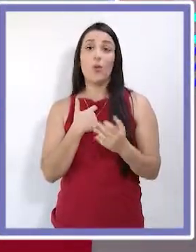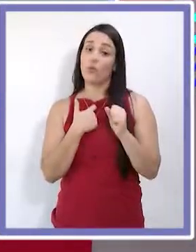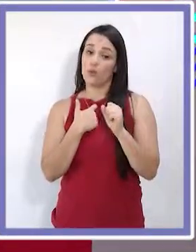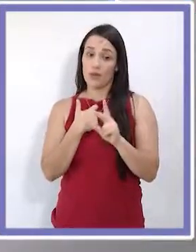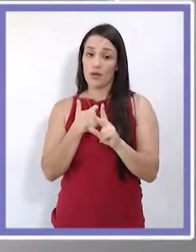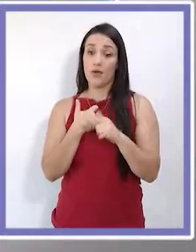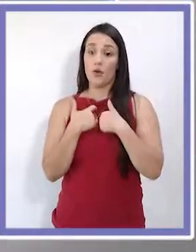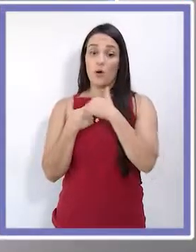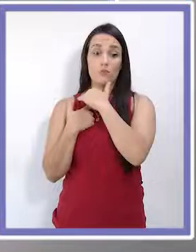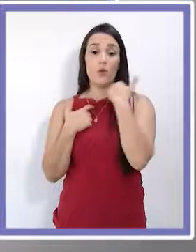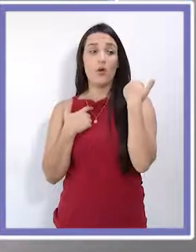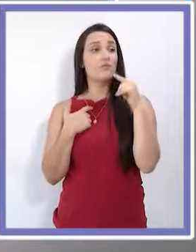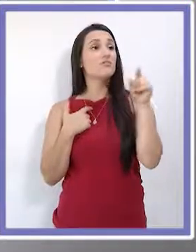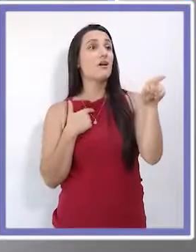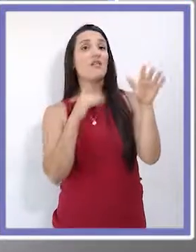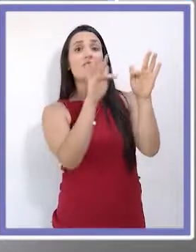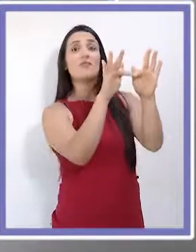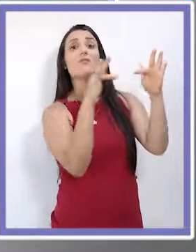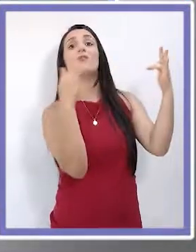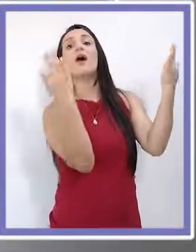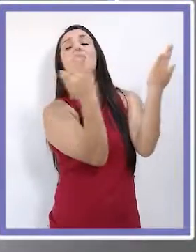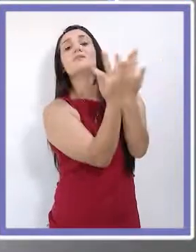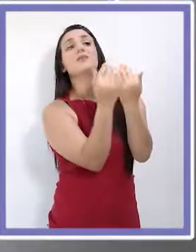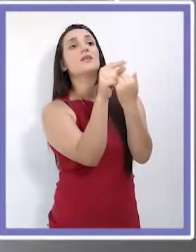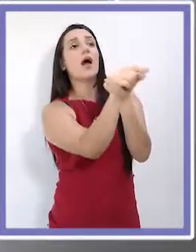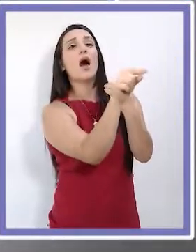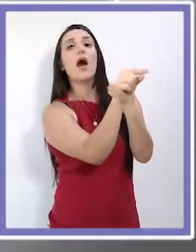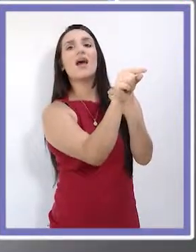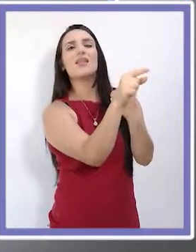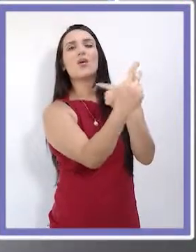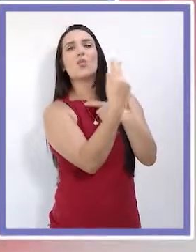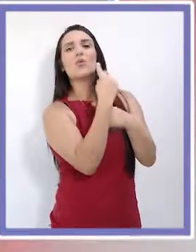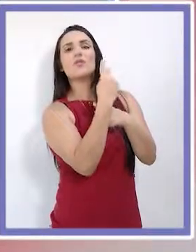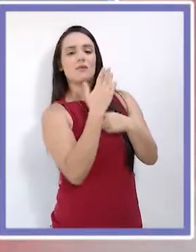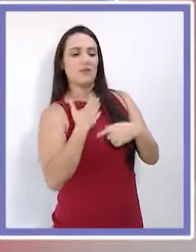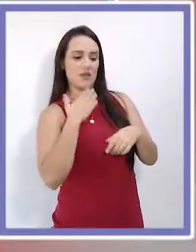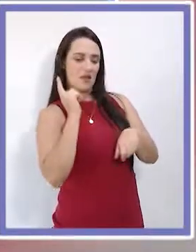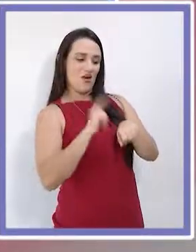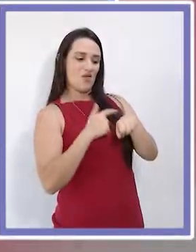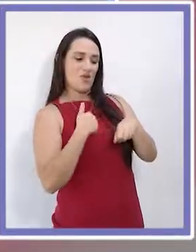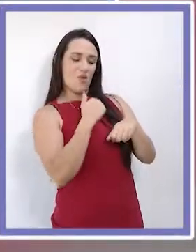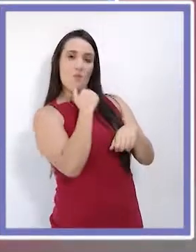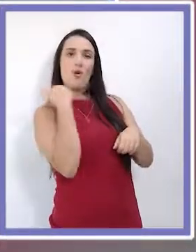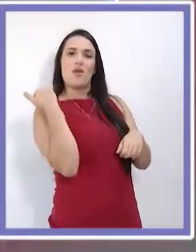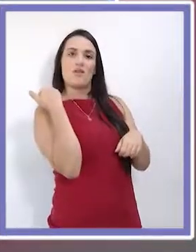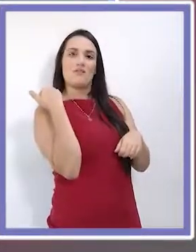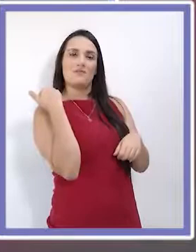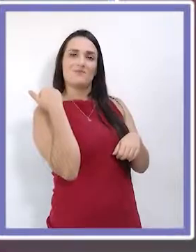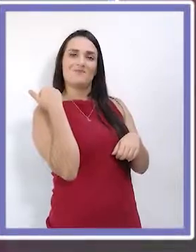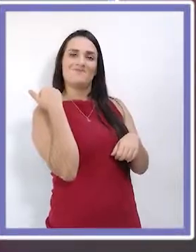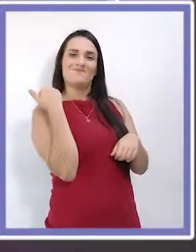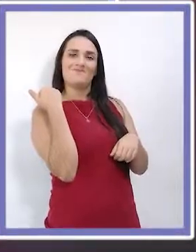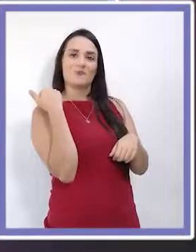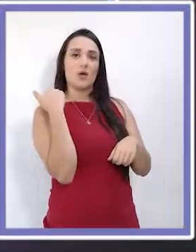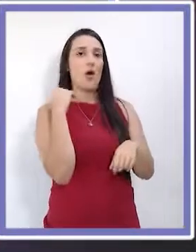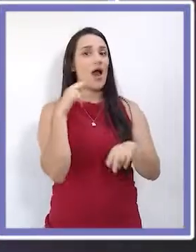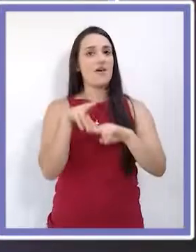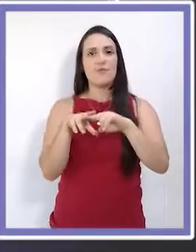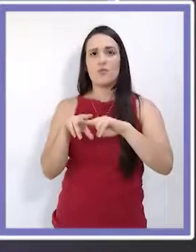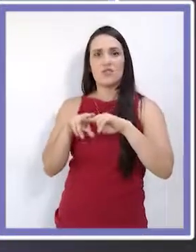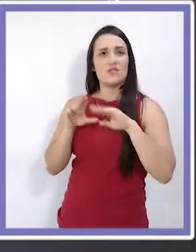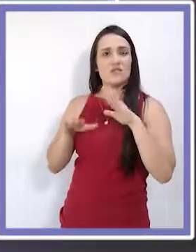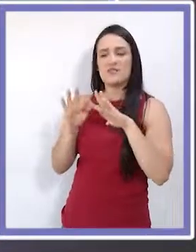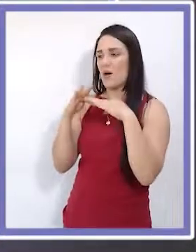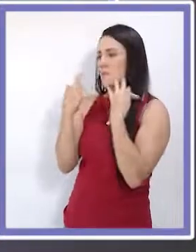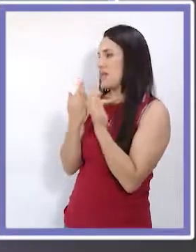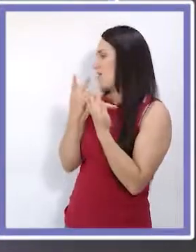a doação é a família. Mas a família, ela fica mais tranquila e, sabendo da vontade da pessoa, ela